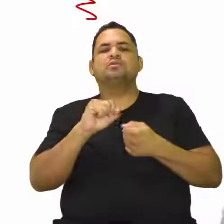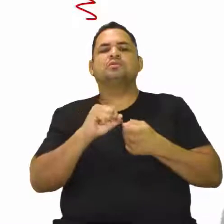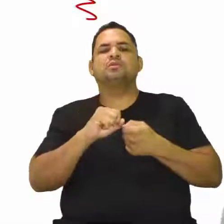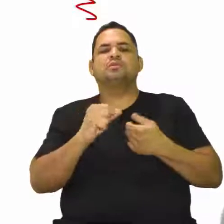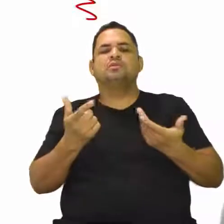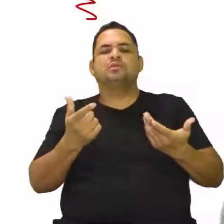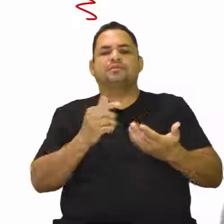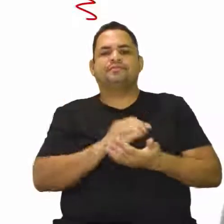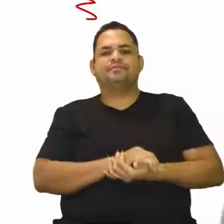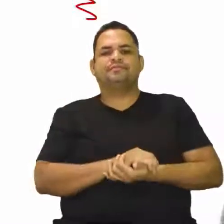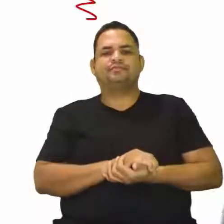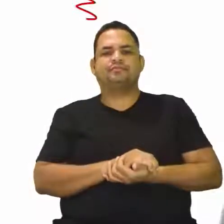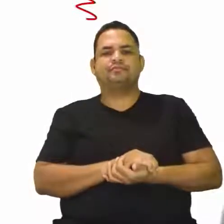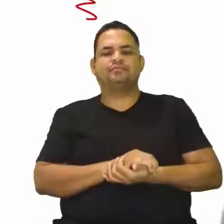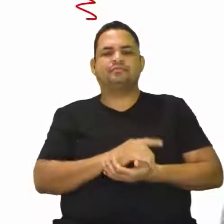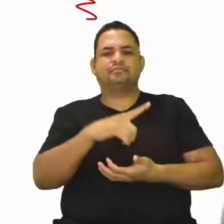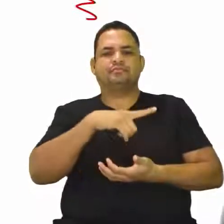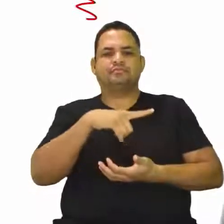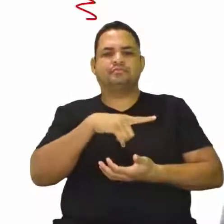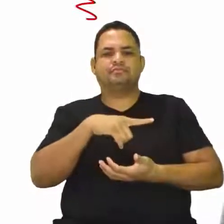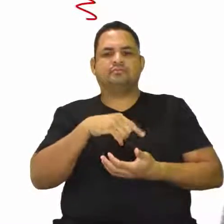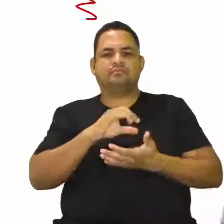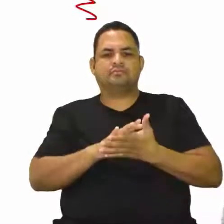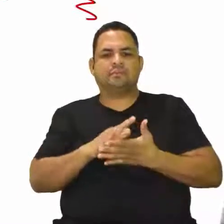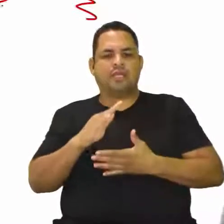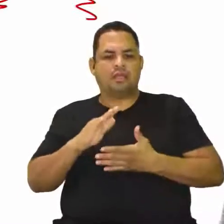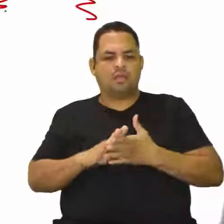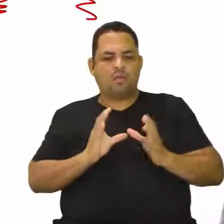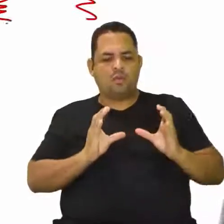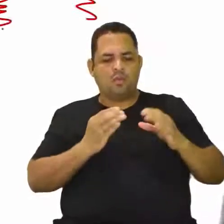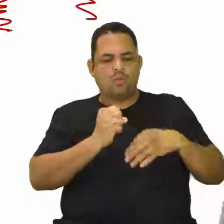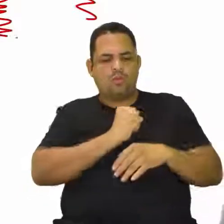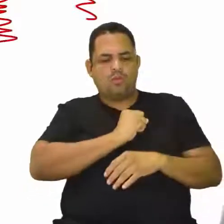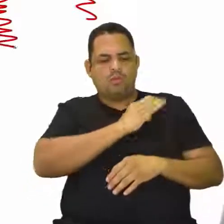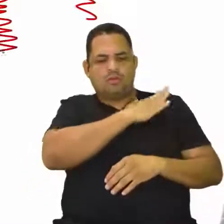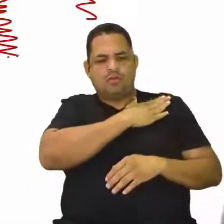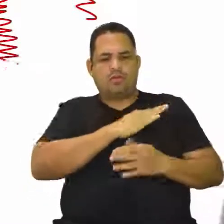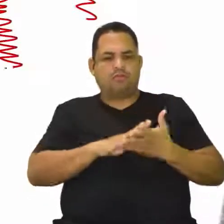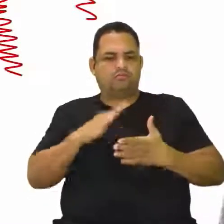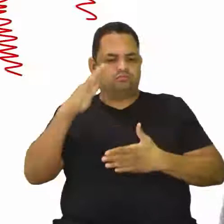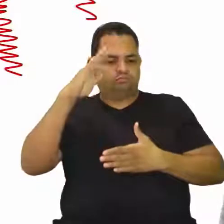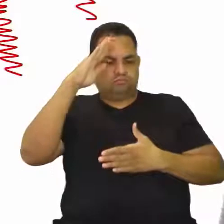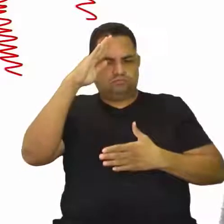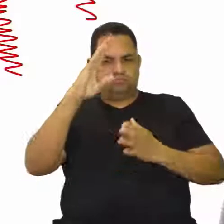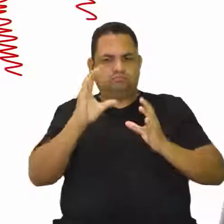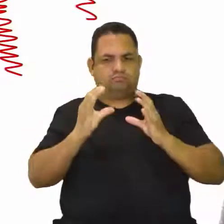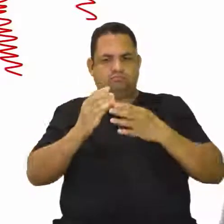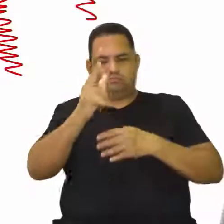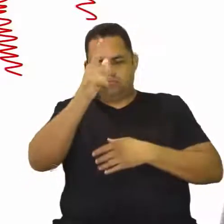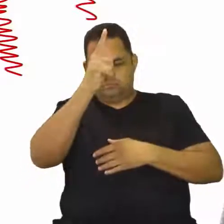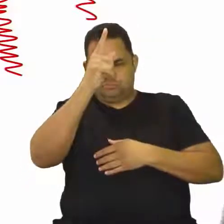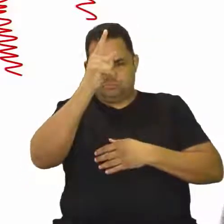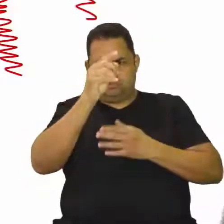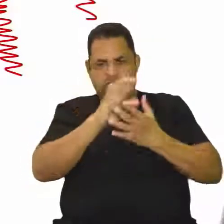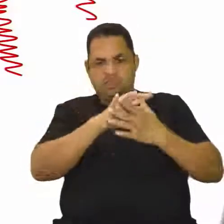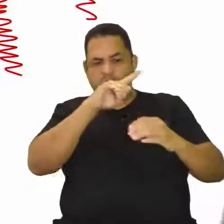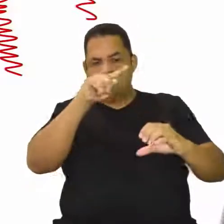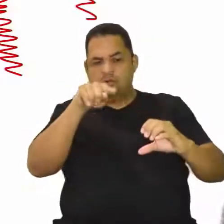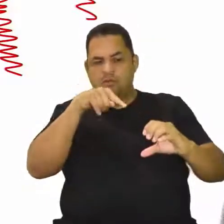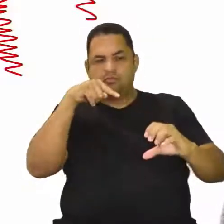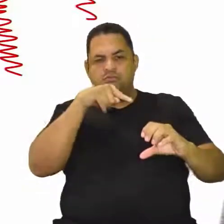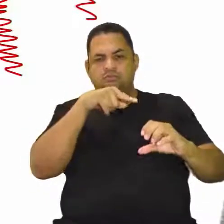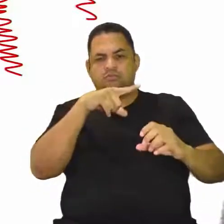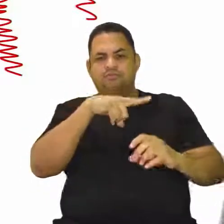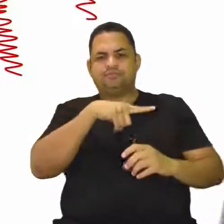preste bem atenção eu tenho aqui o exército alemão certo e a que eu tenho um alvo